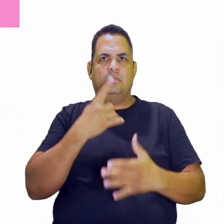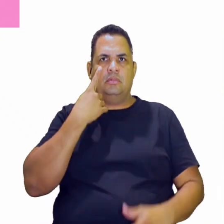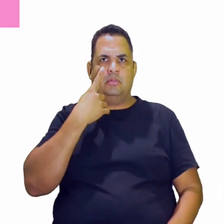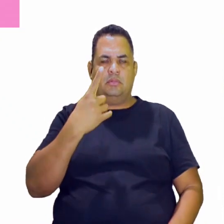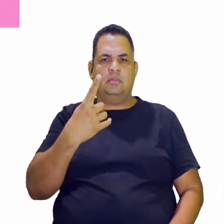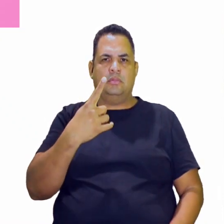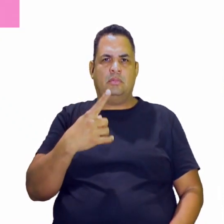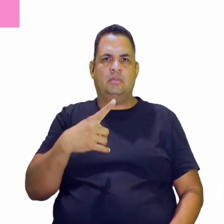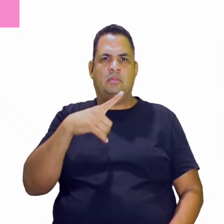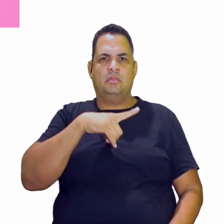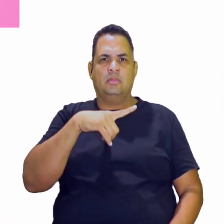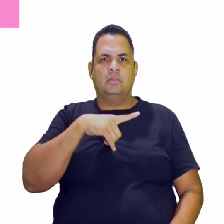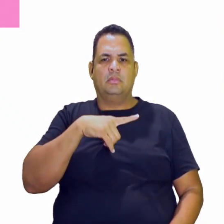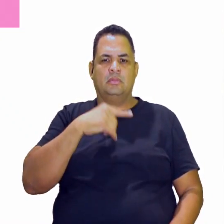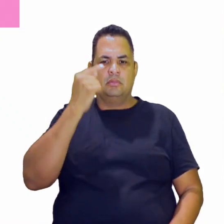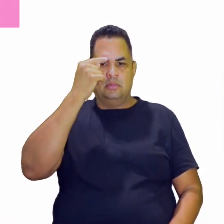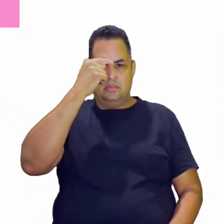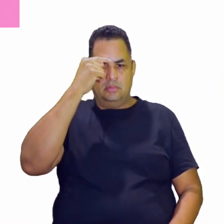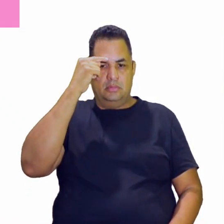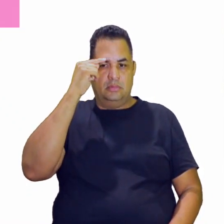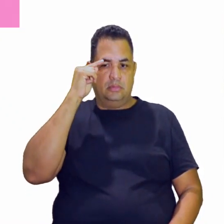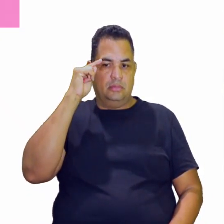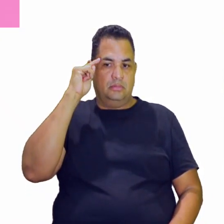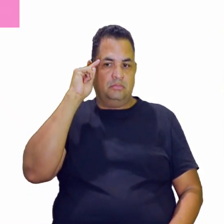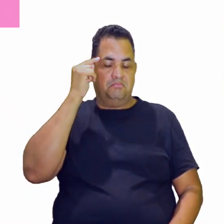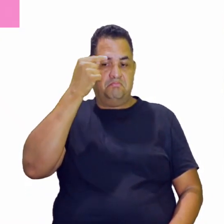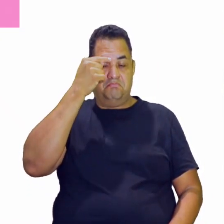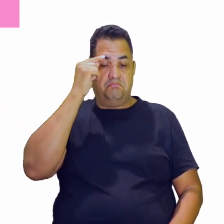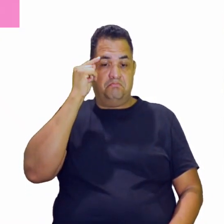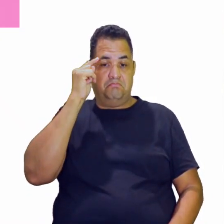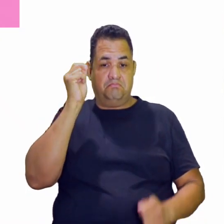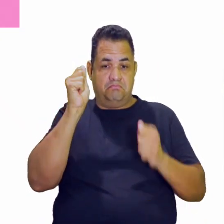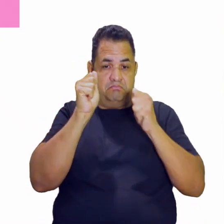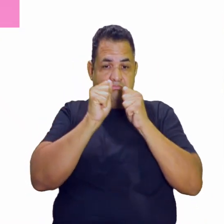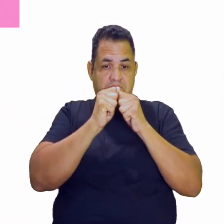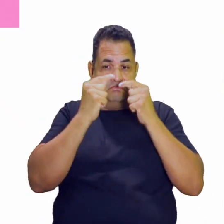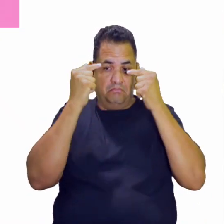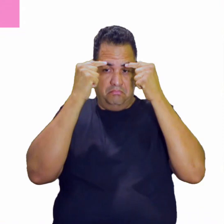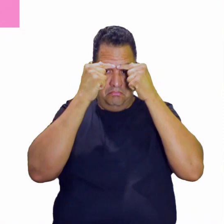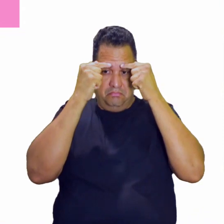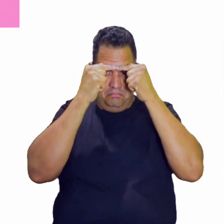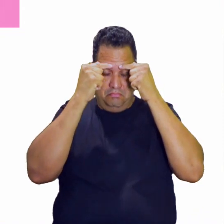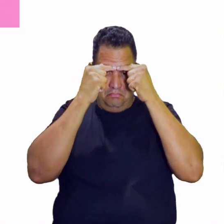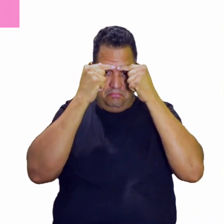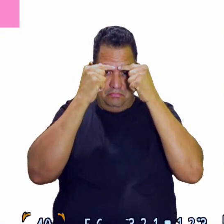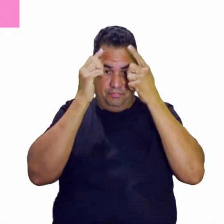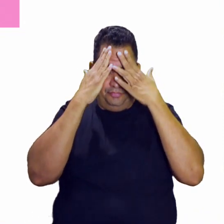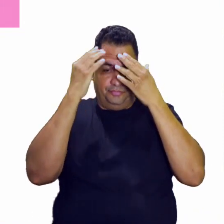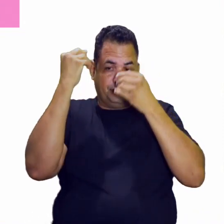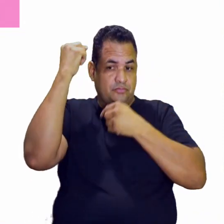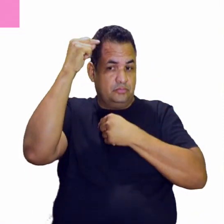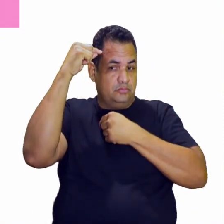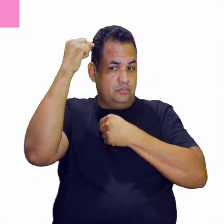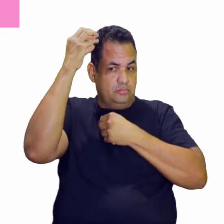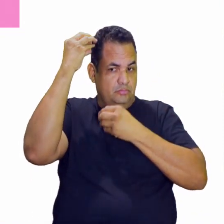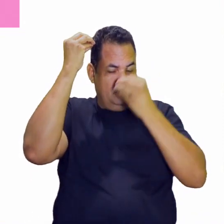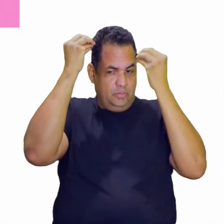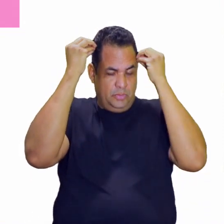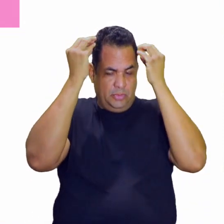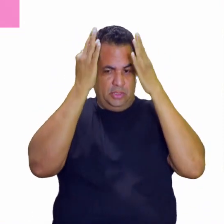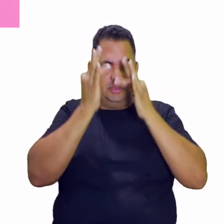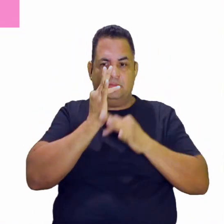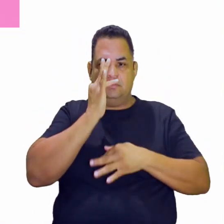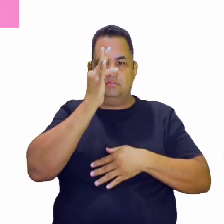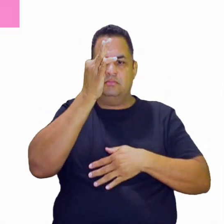essa sobrancelha dela, né, que são praticamente juntas ali, ela usa muitas flores no cabelo. Então, um rapaz aqui